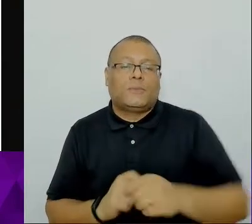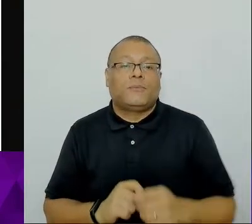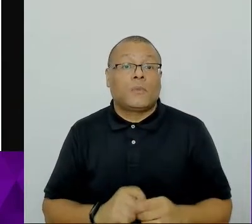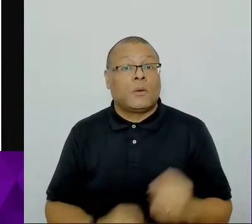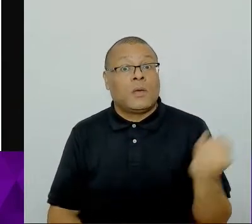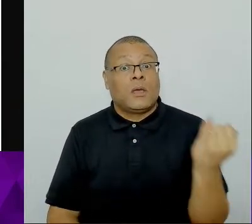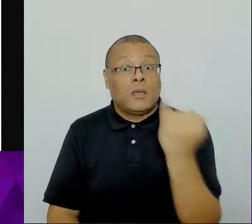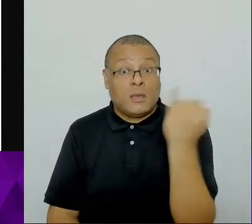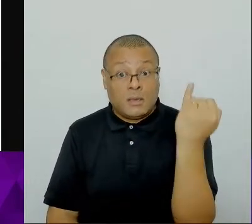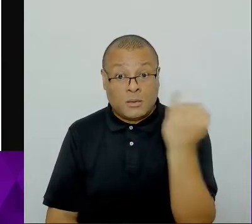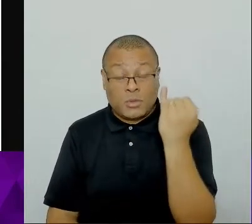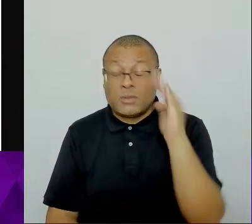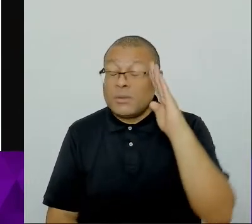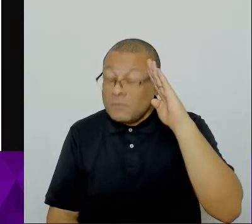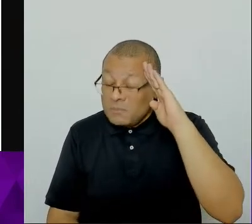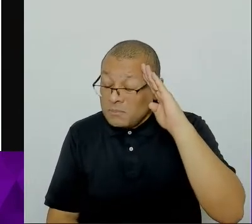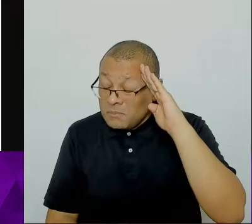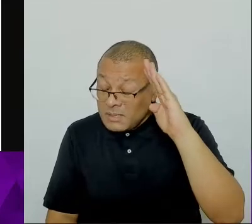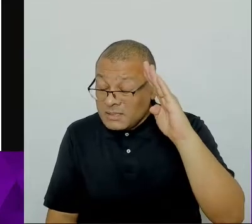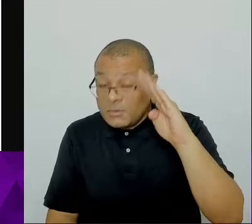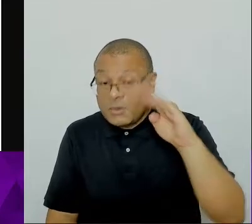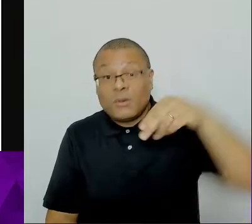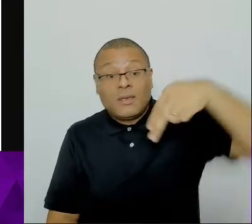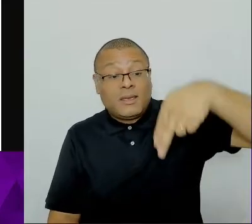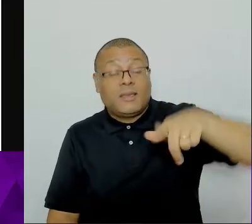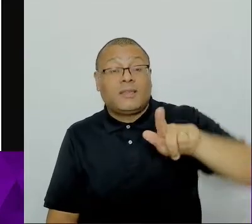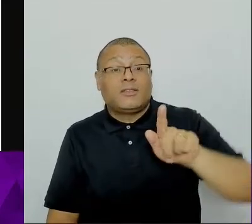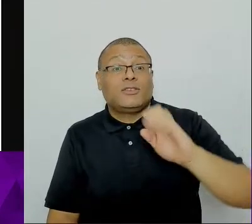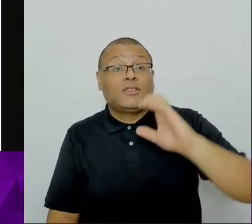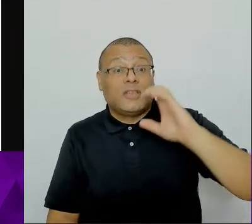principal referência lá no NGC para